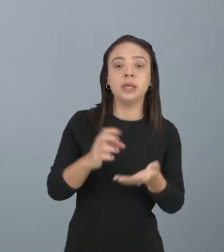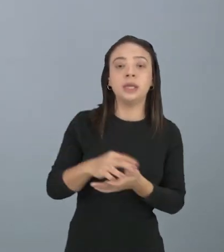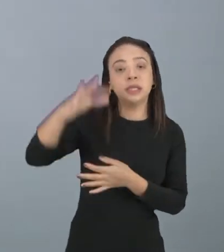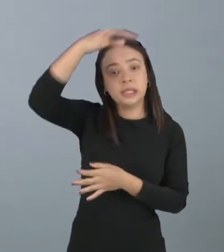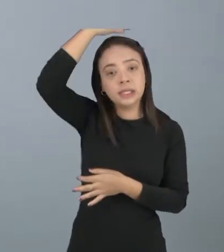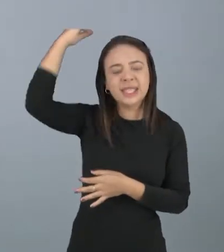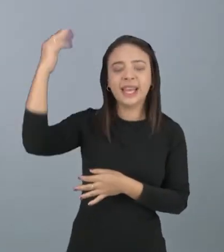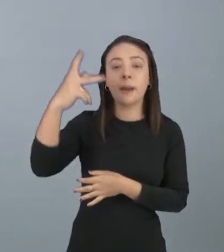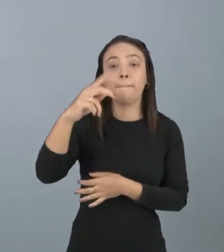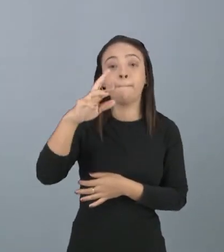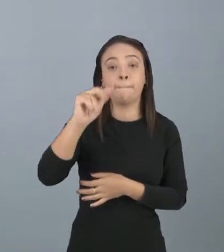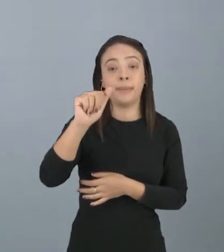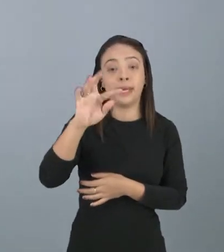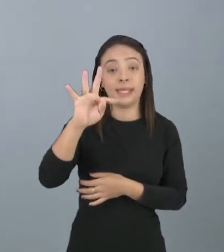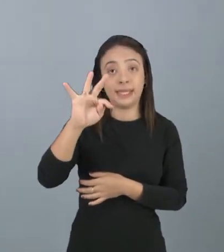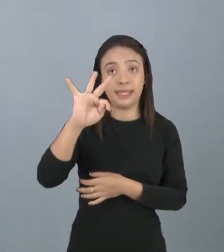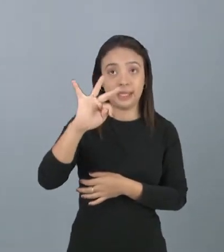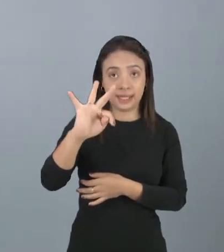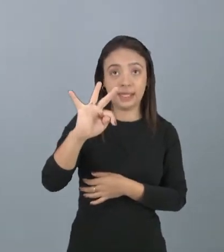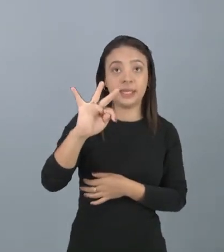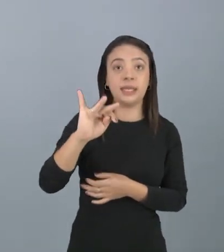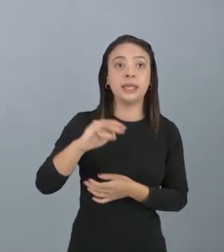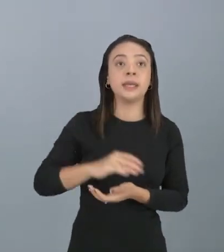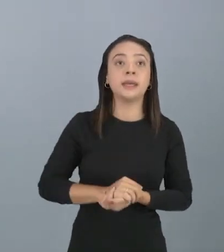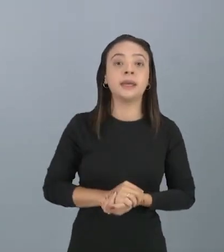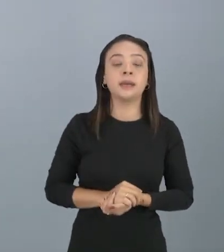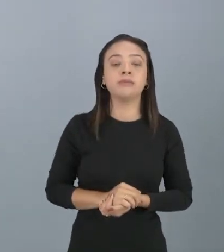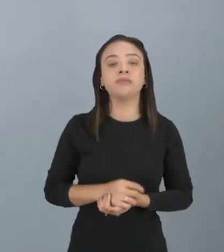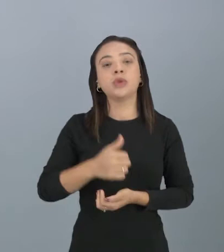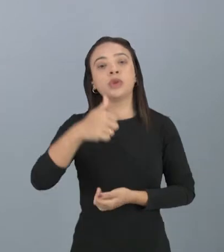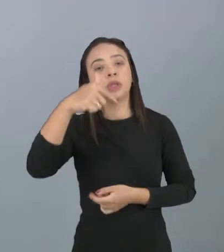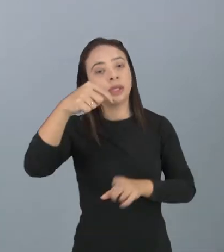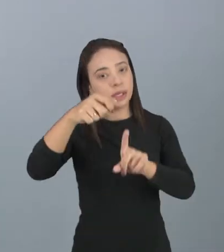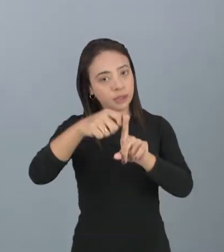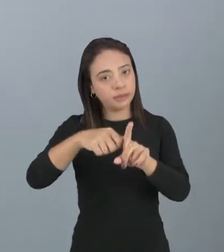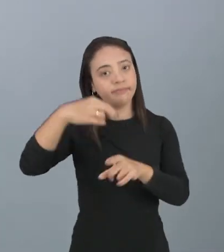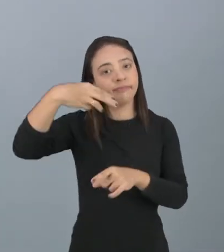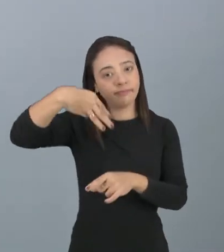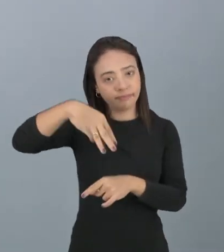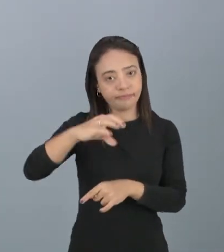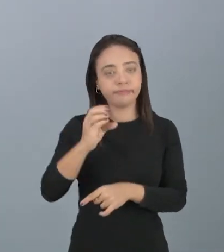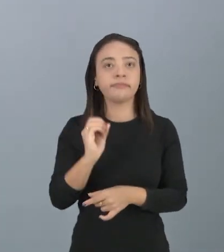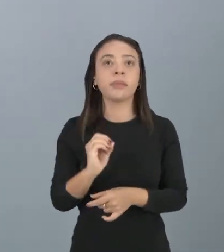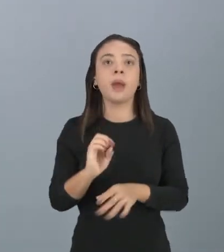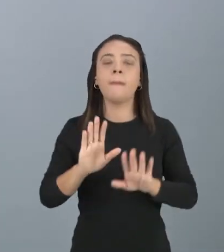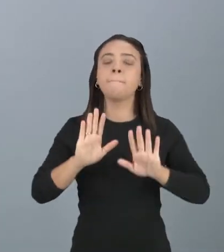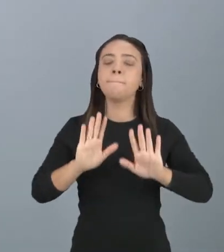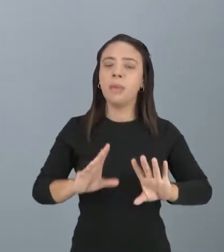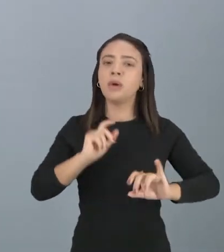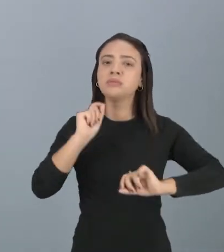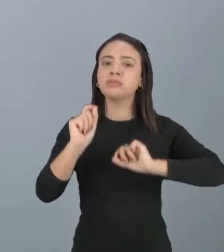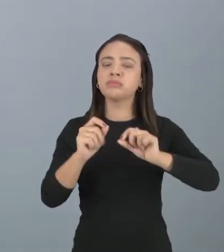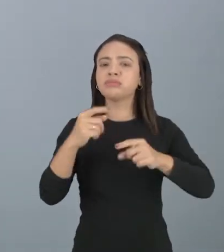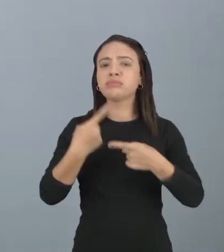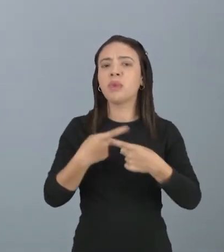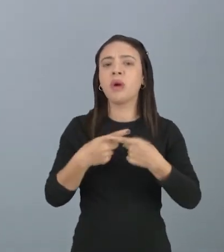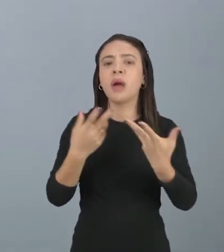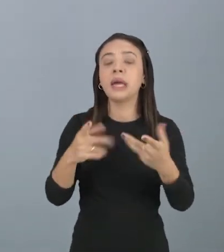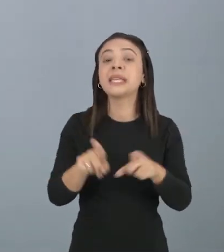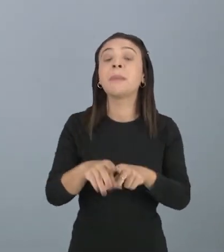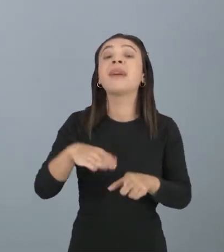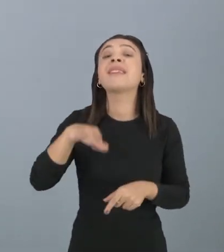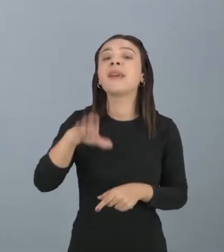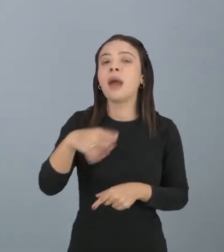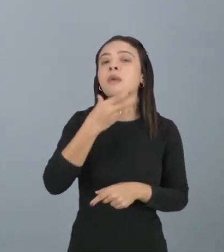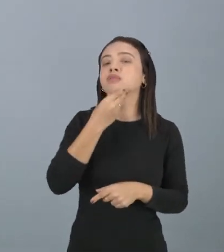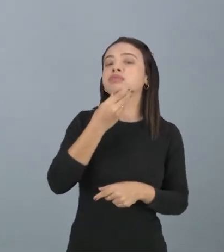viu aí que é 17 de março, que celebra o dia do São Patrício, mas por que celebra e quem foi o São Patrício? Vamos